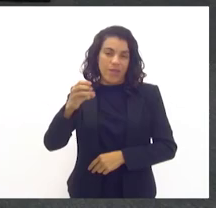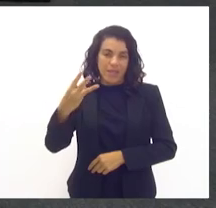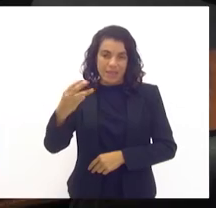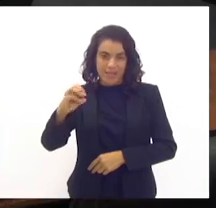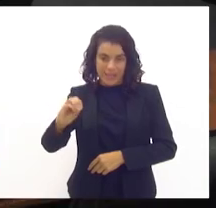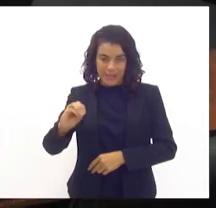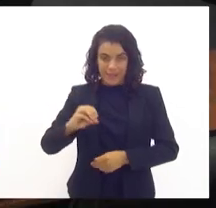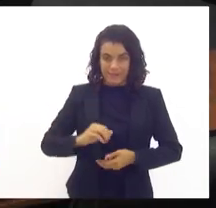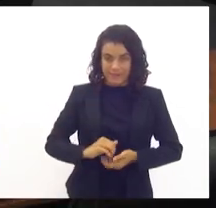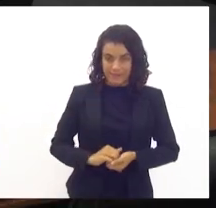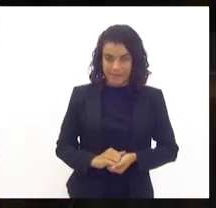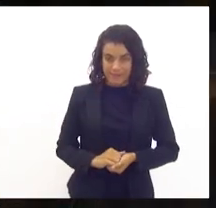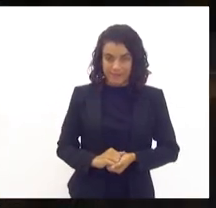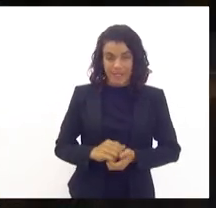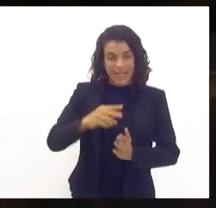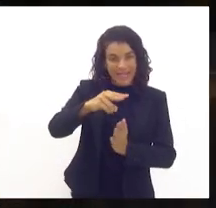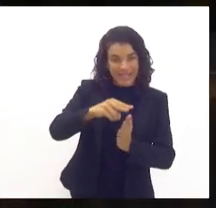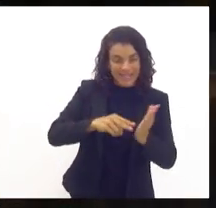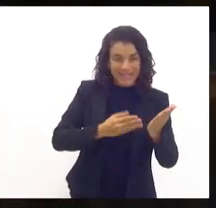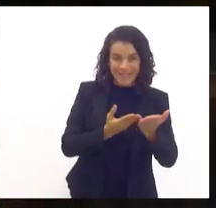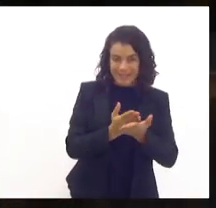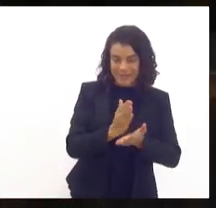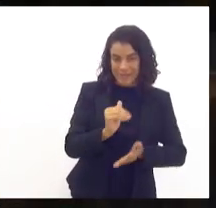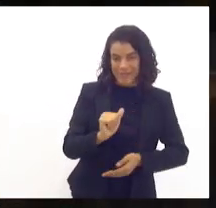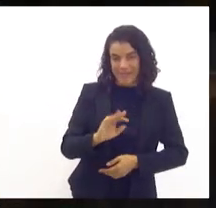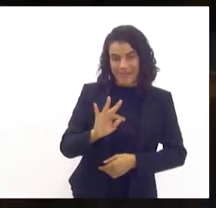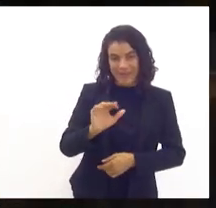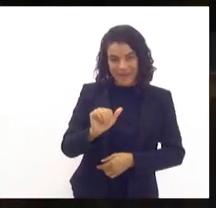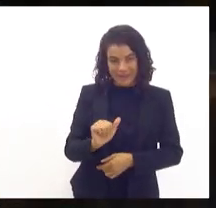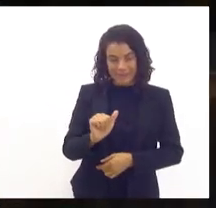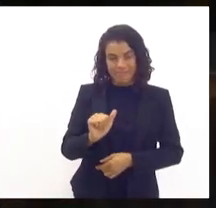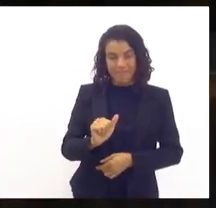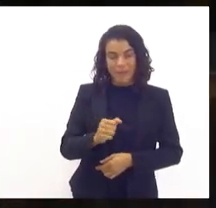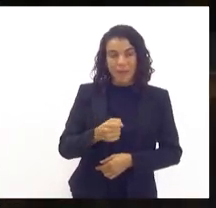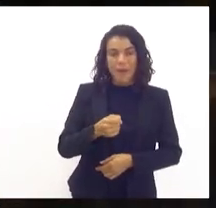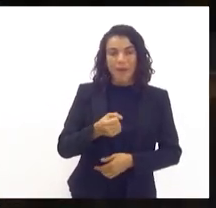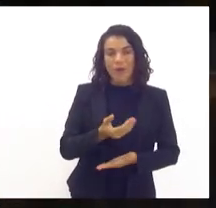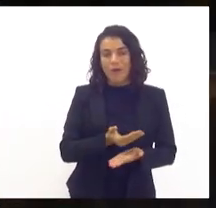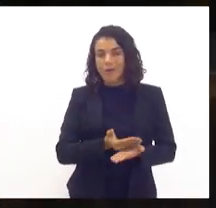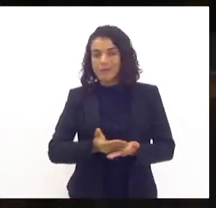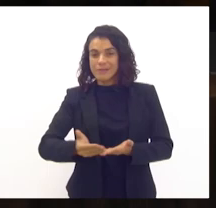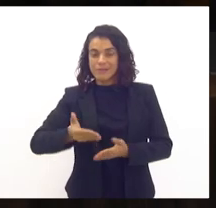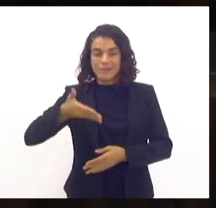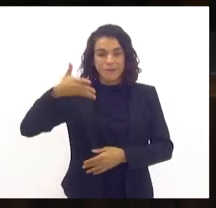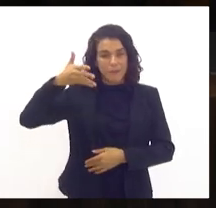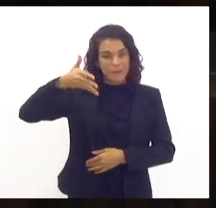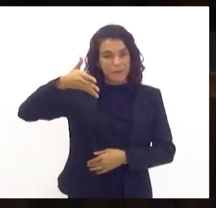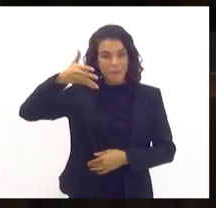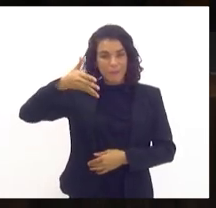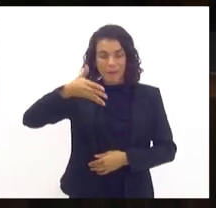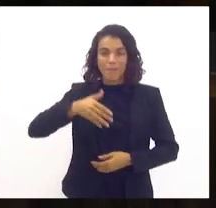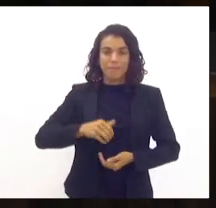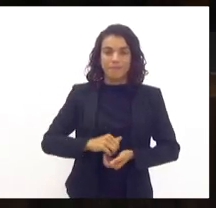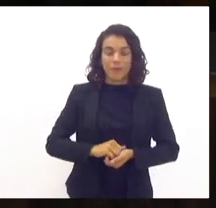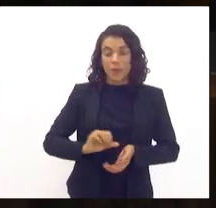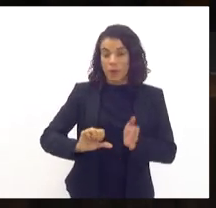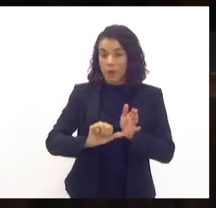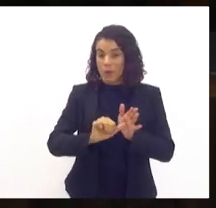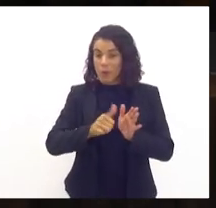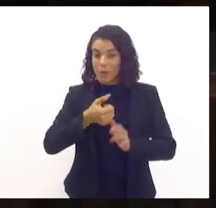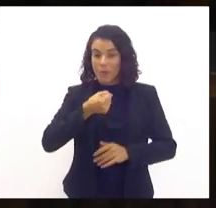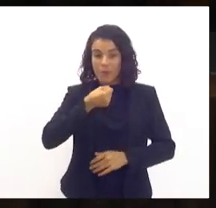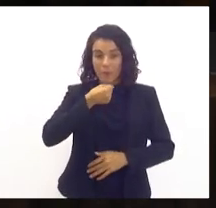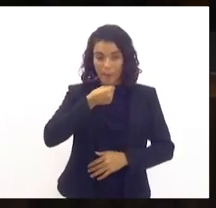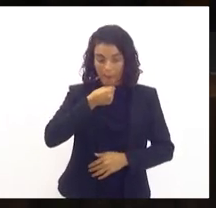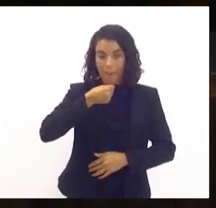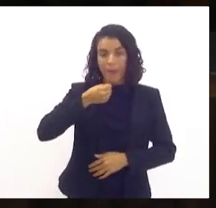minutos. Lida e aprovada a ata, passa-se ao expediente inicial. O primeiro orador